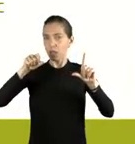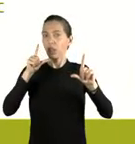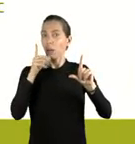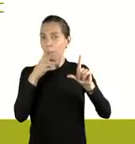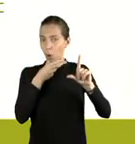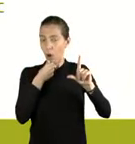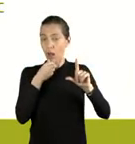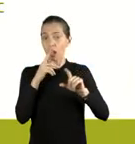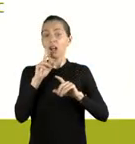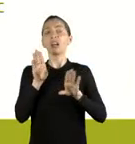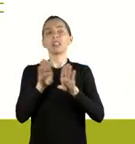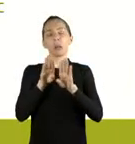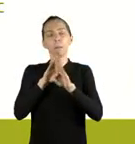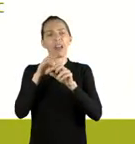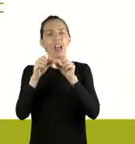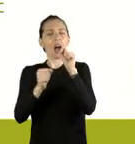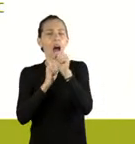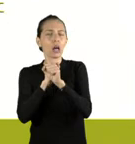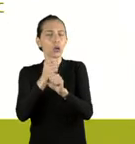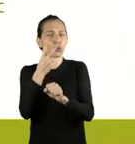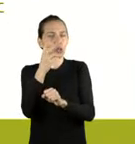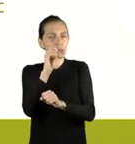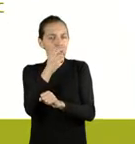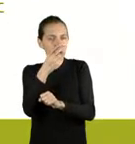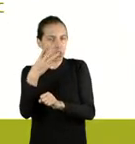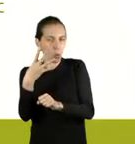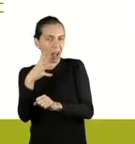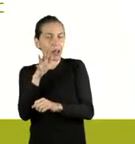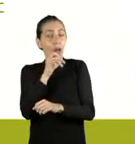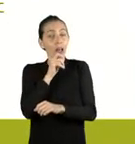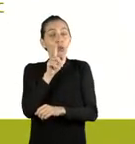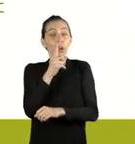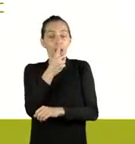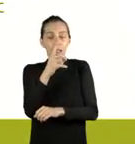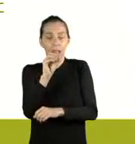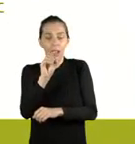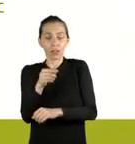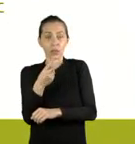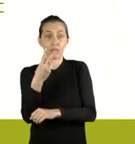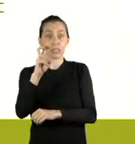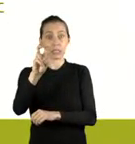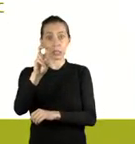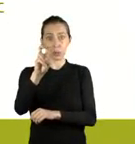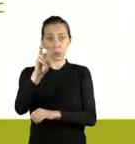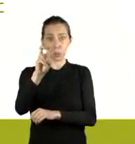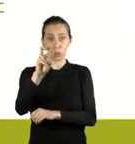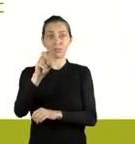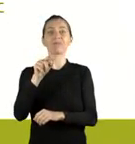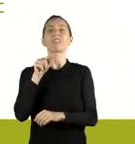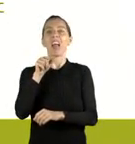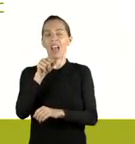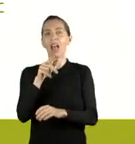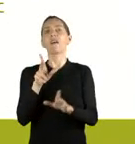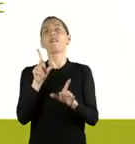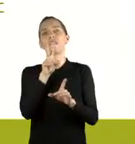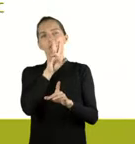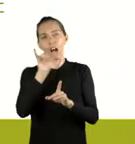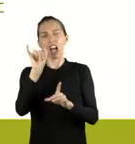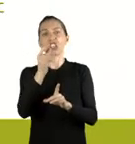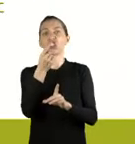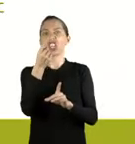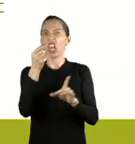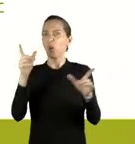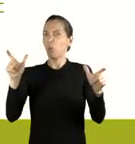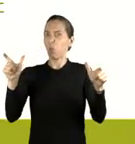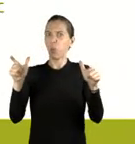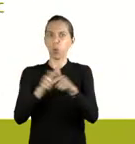de 2024, ainda 10,25. Então, o que isso acontece? Provavelmente uma recessão global e também um